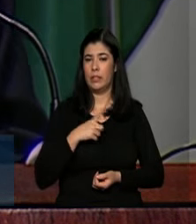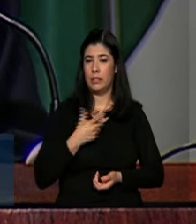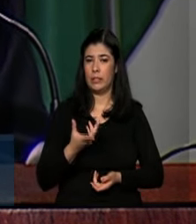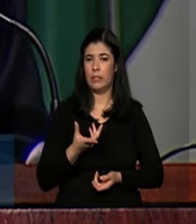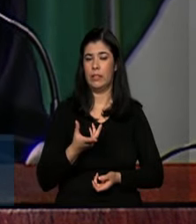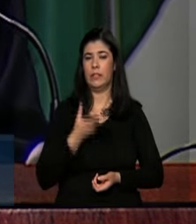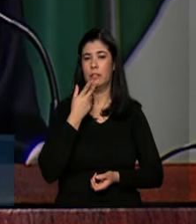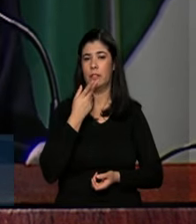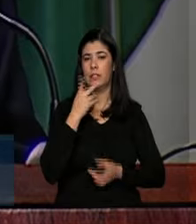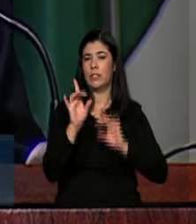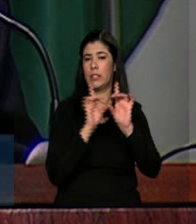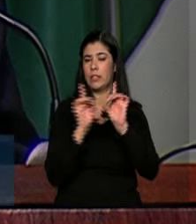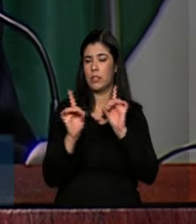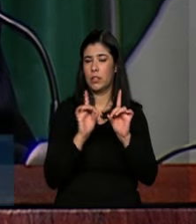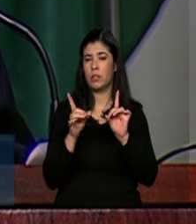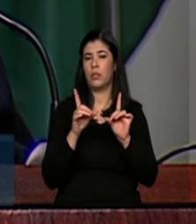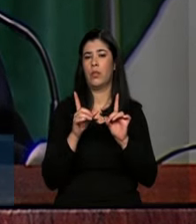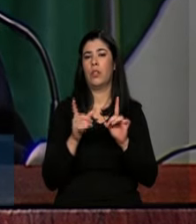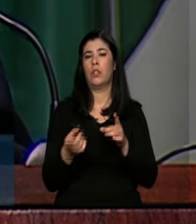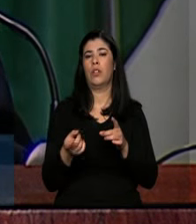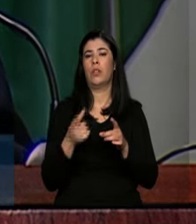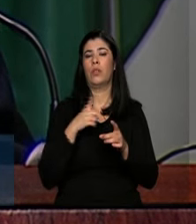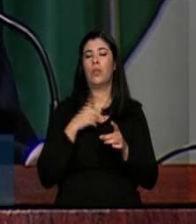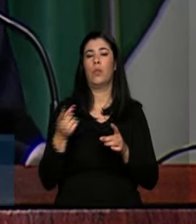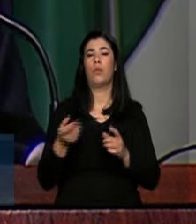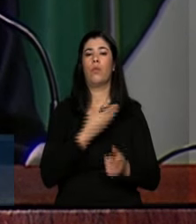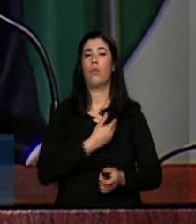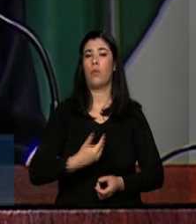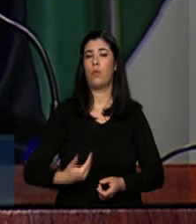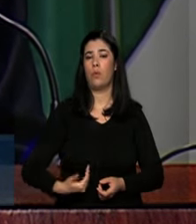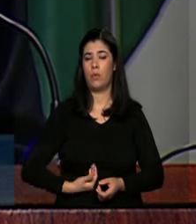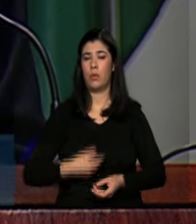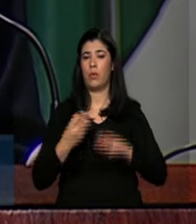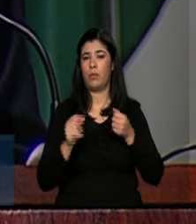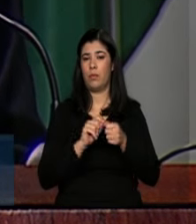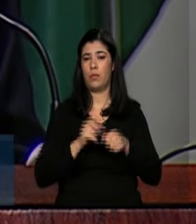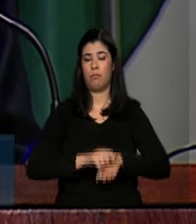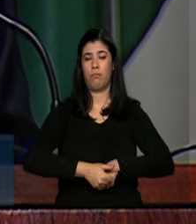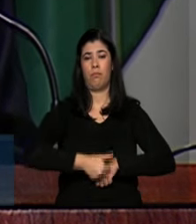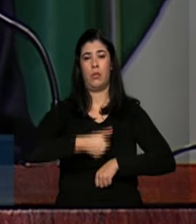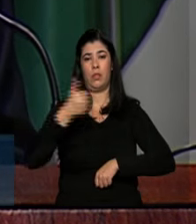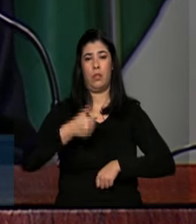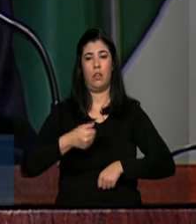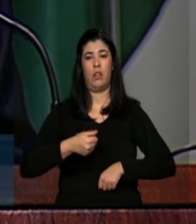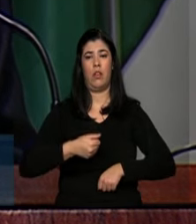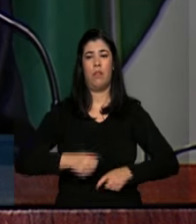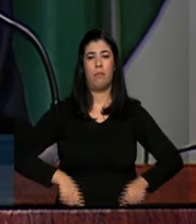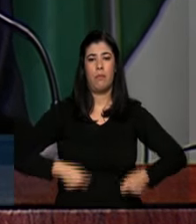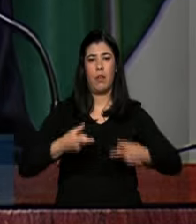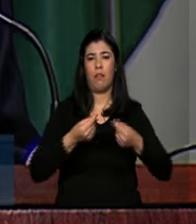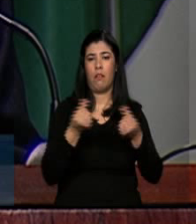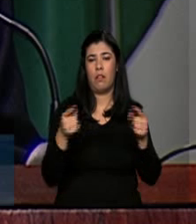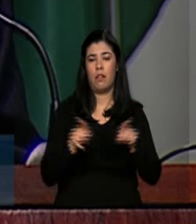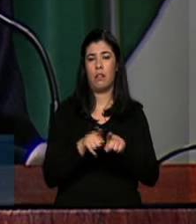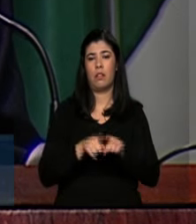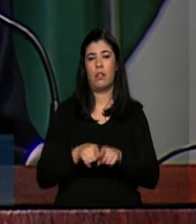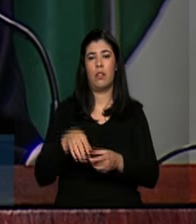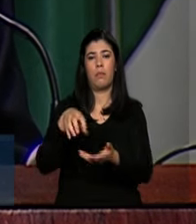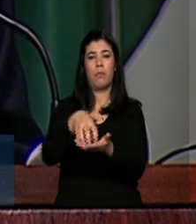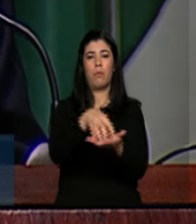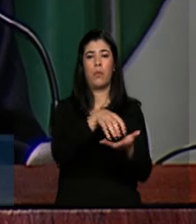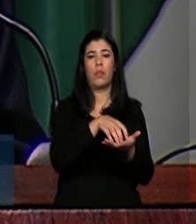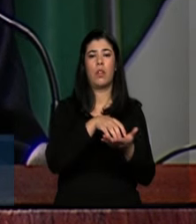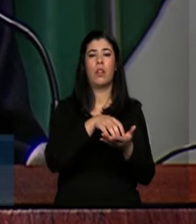Tem também dialogado com a Casa no sentido de elevar a eficiência dos gastos na Secretaria de Estado e nos postos no